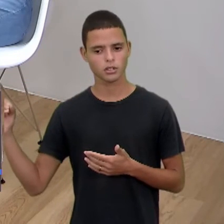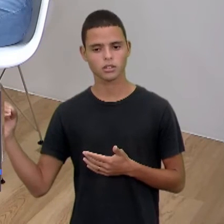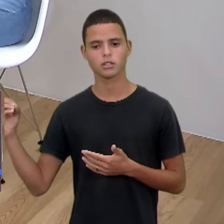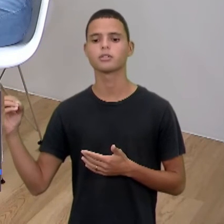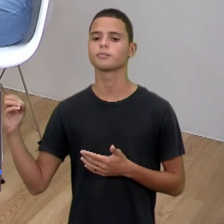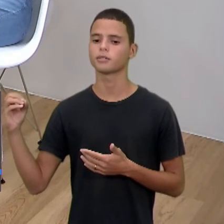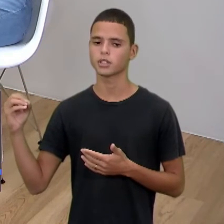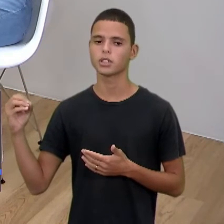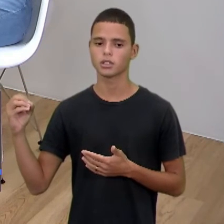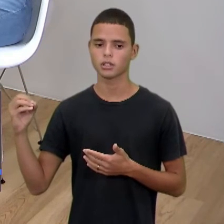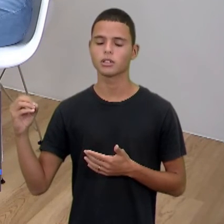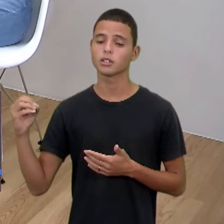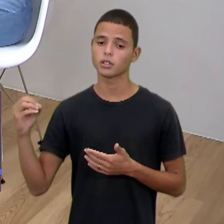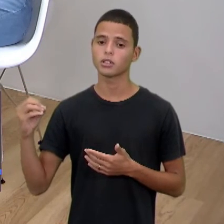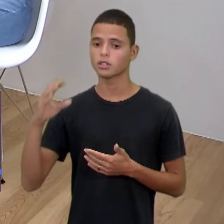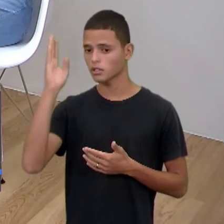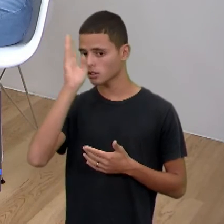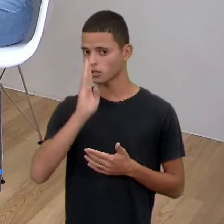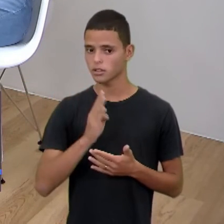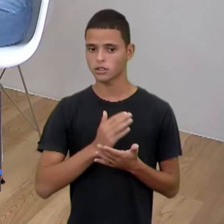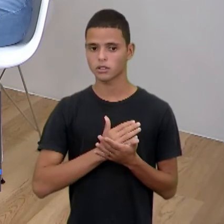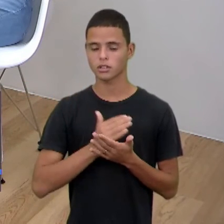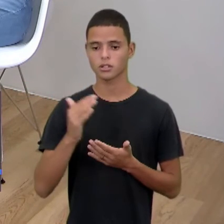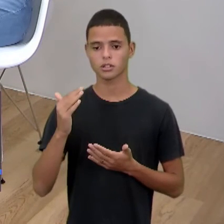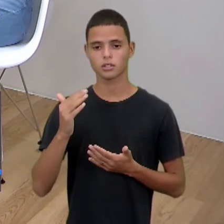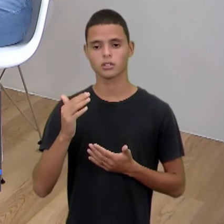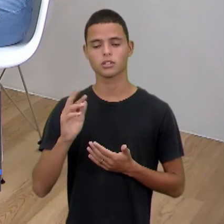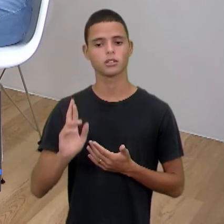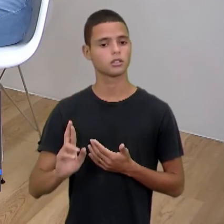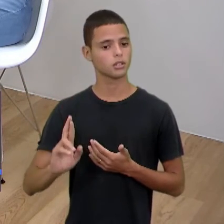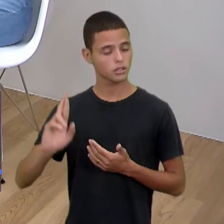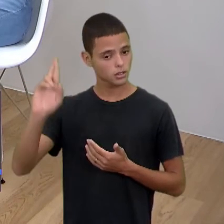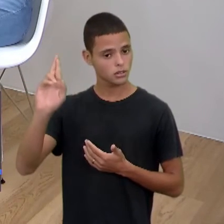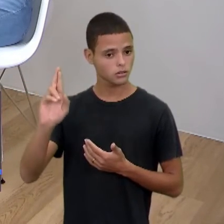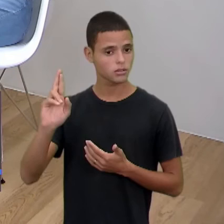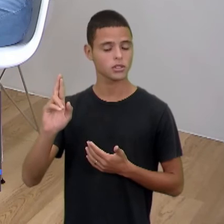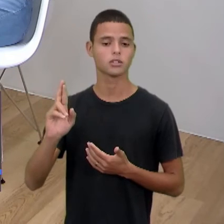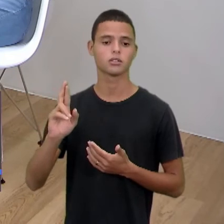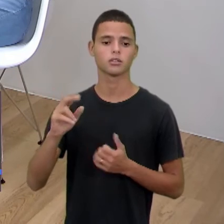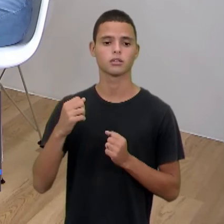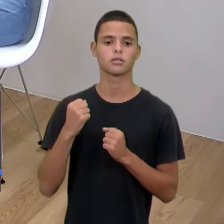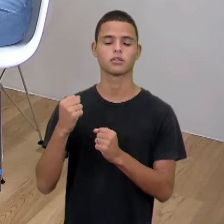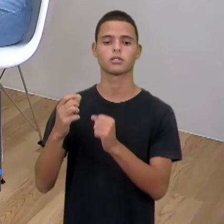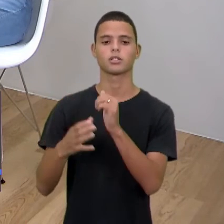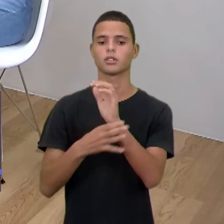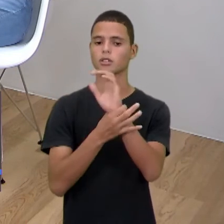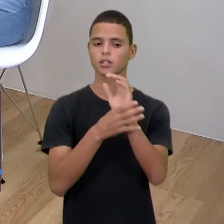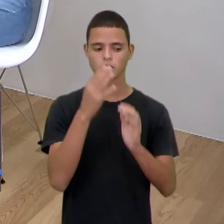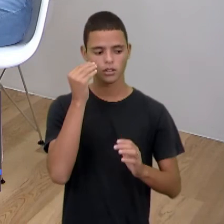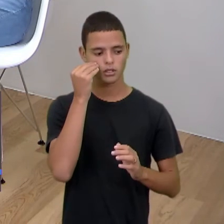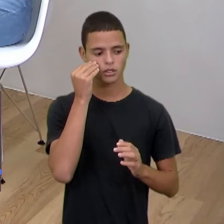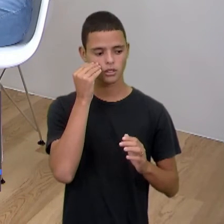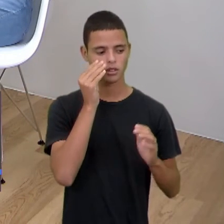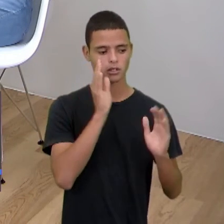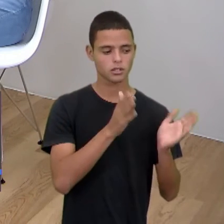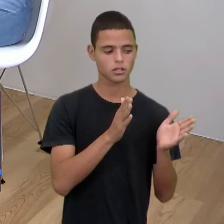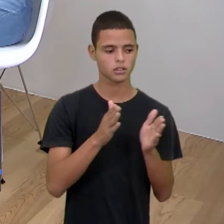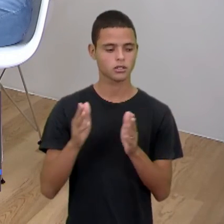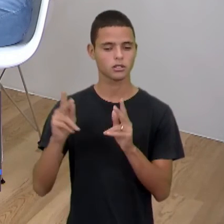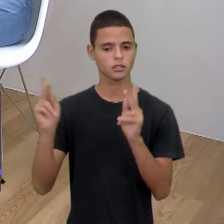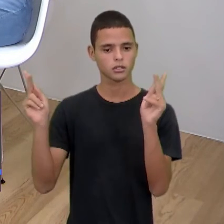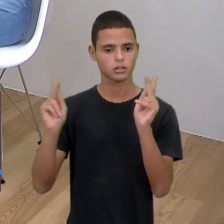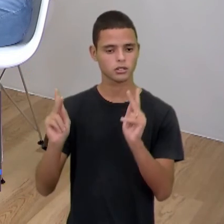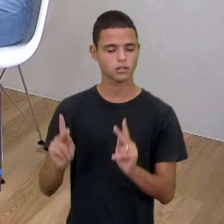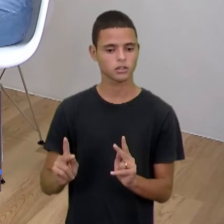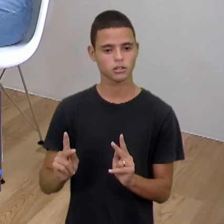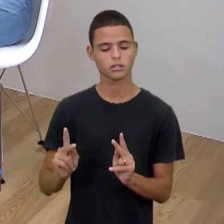a liderar essa força de segurança para poder, de alguma forma, reordenar e pacificar